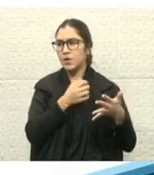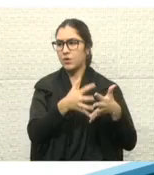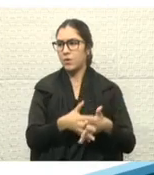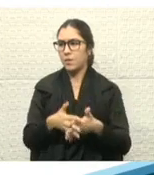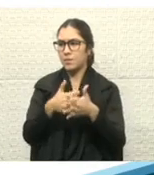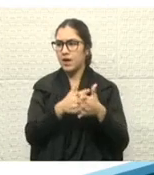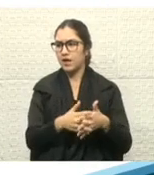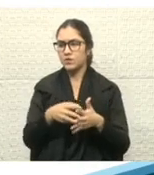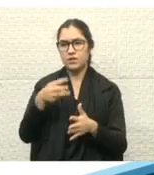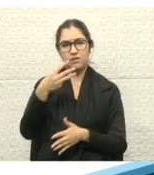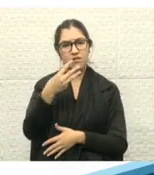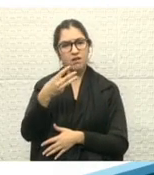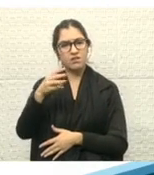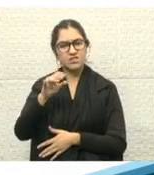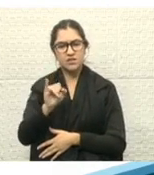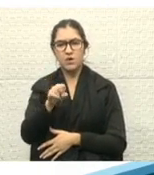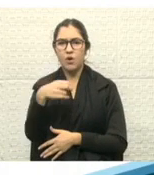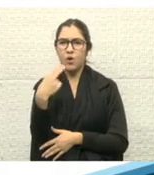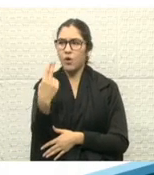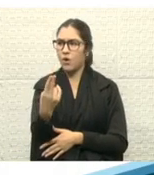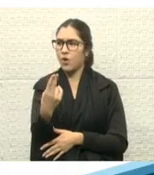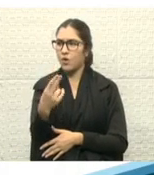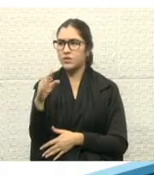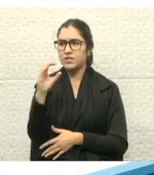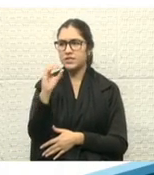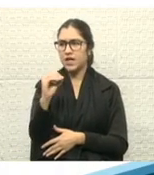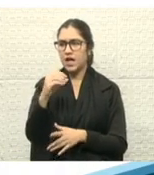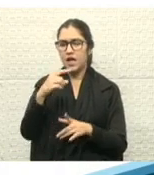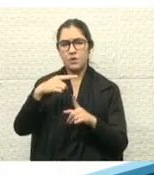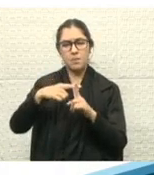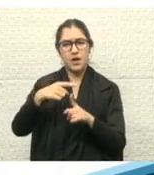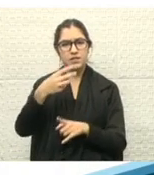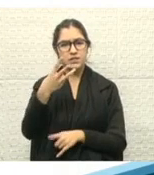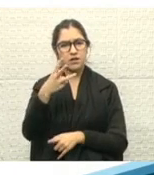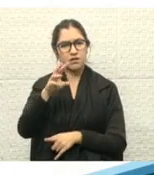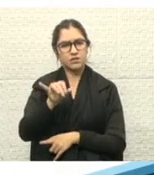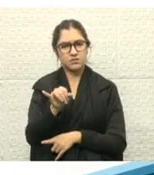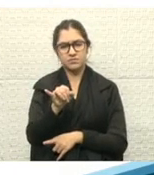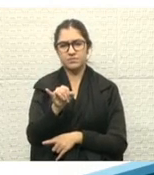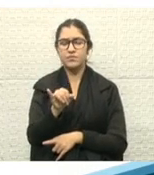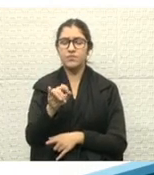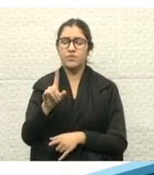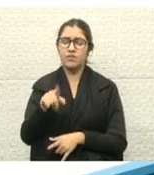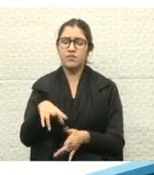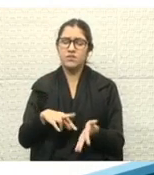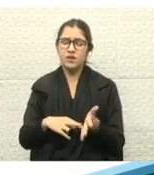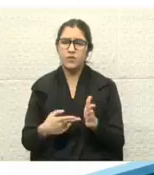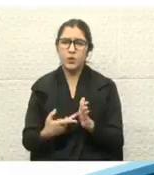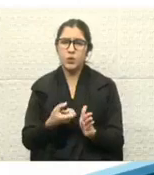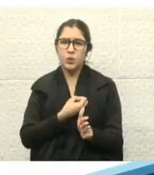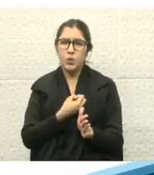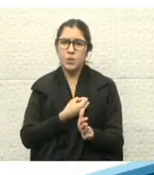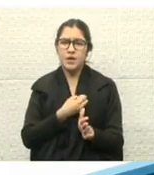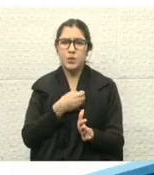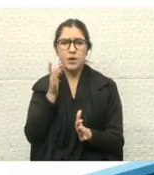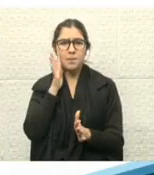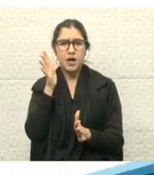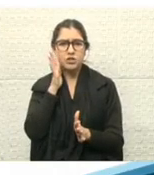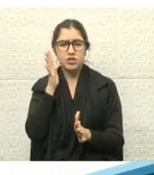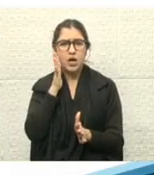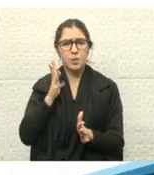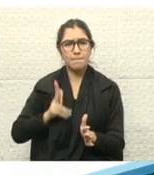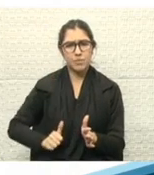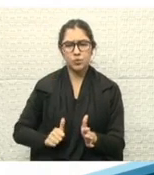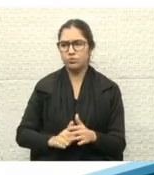complexo 3i, ou 0 mais 3i, que seria um número imaginário